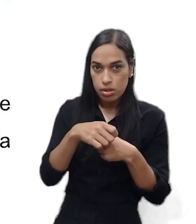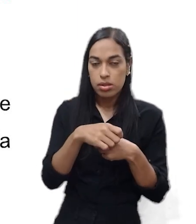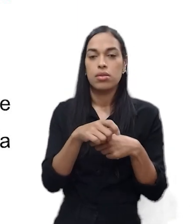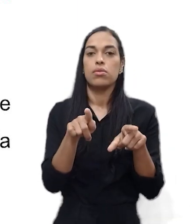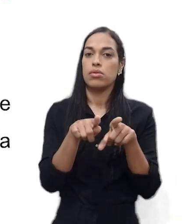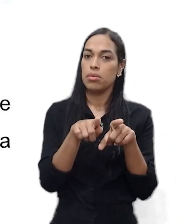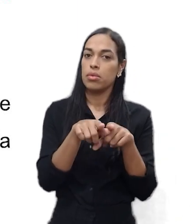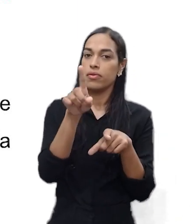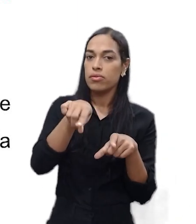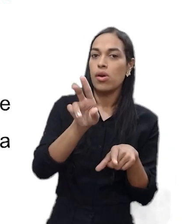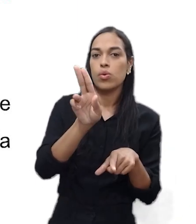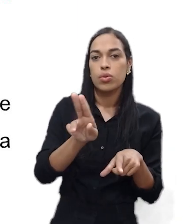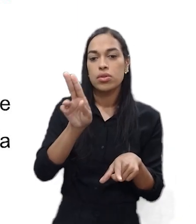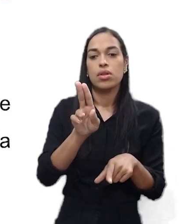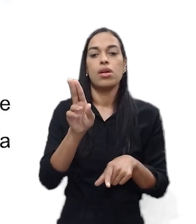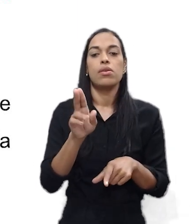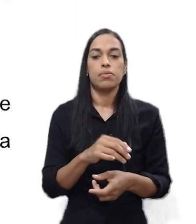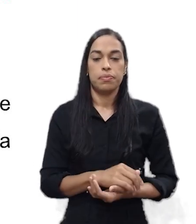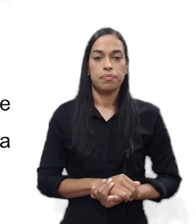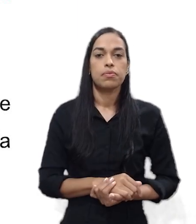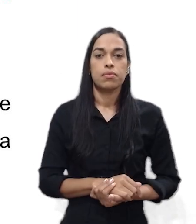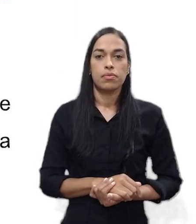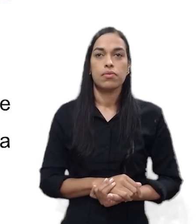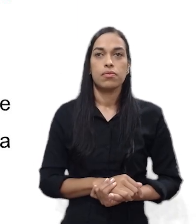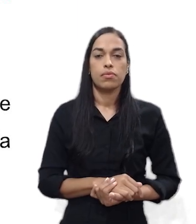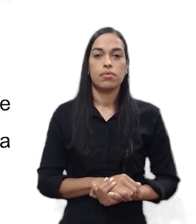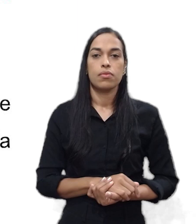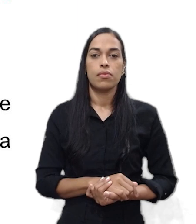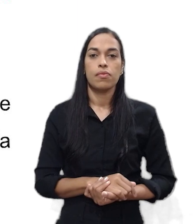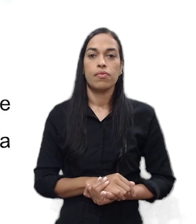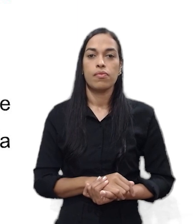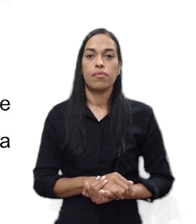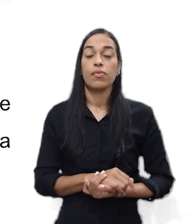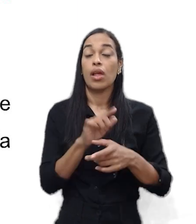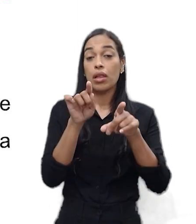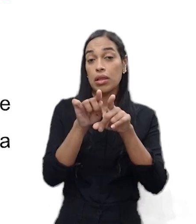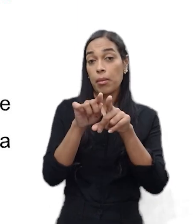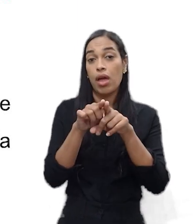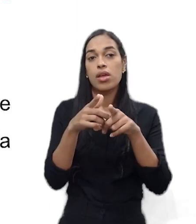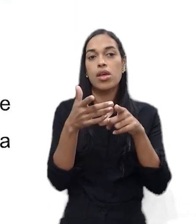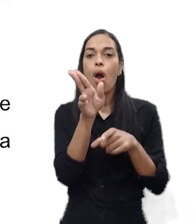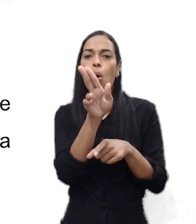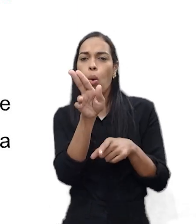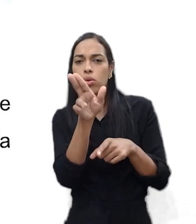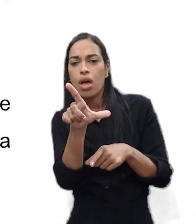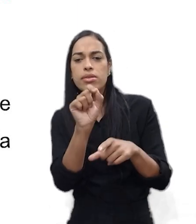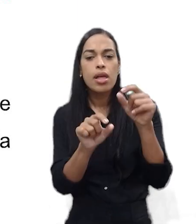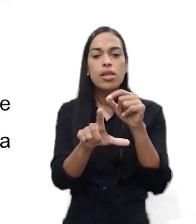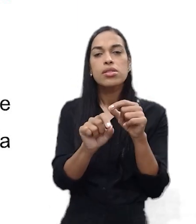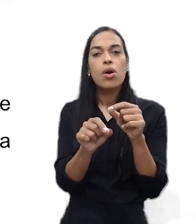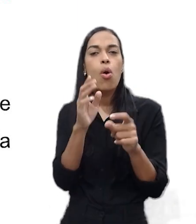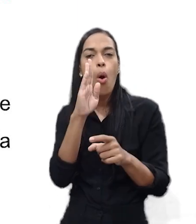pgadmin, o dbeaver ou até mesmo linha de comando utilizando os